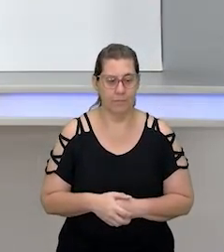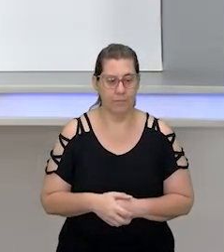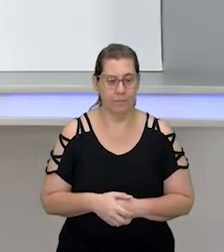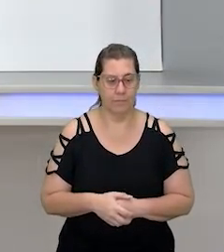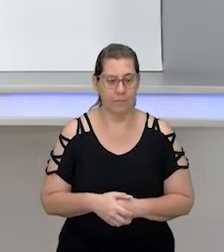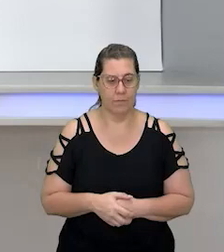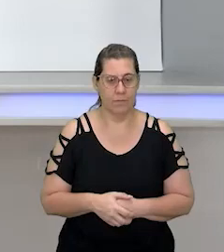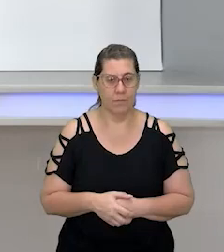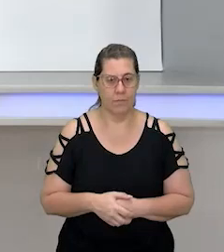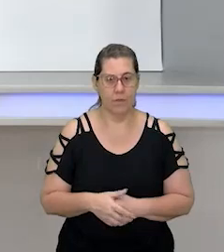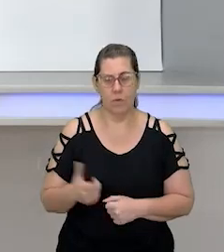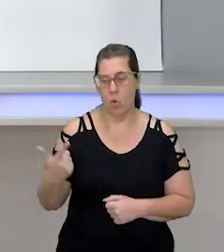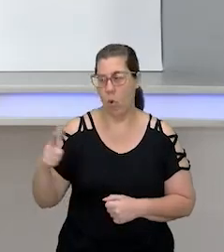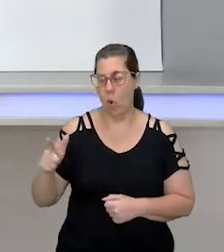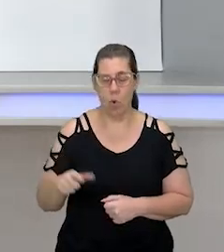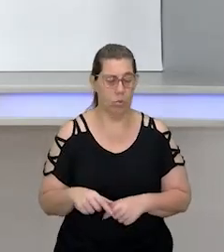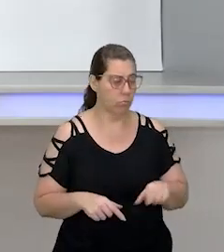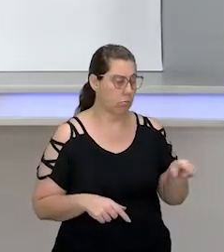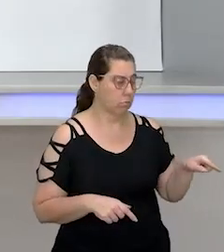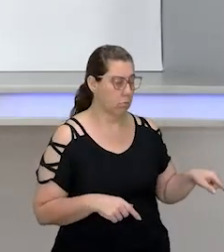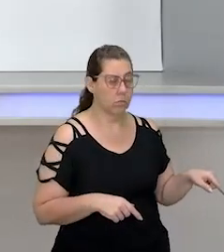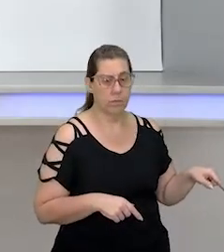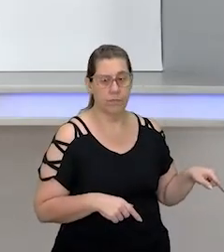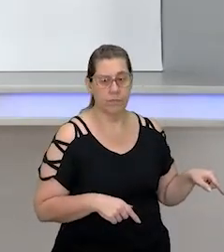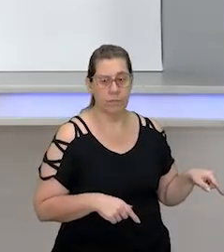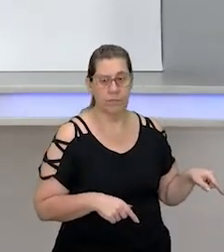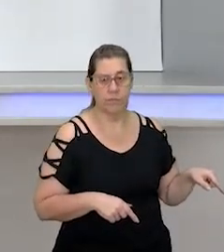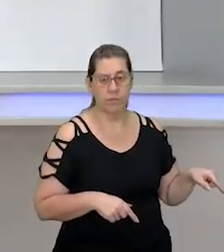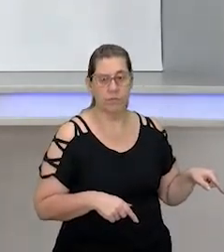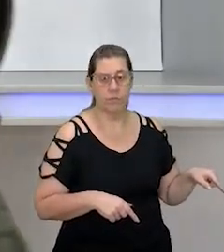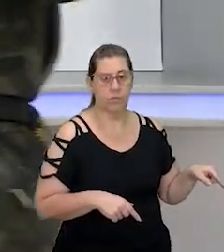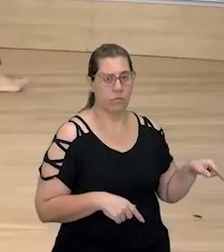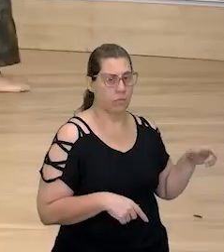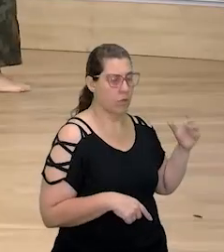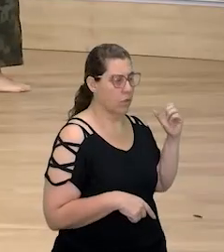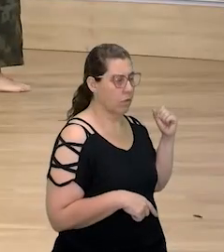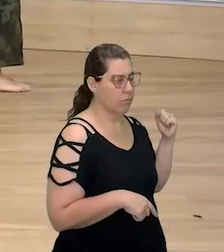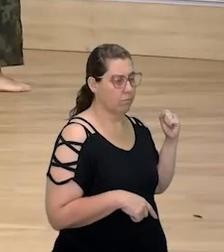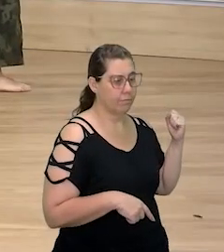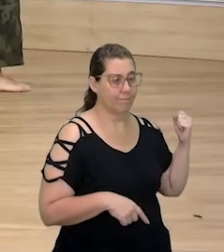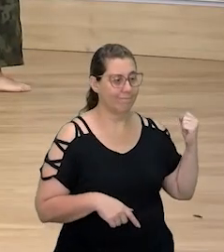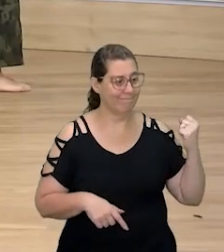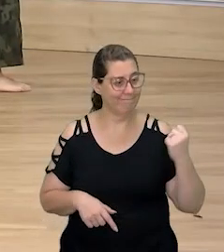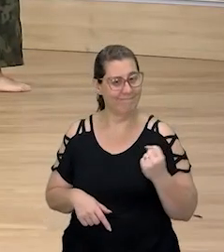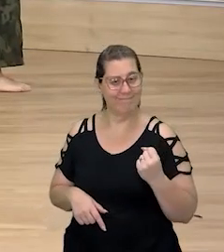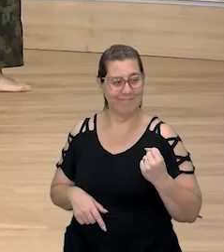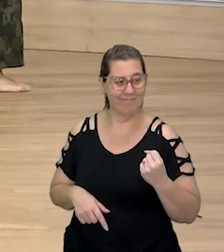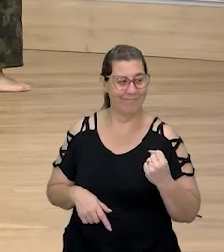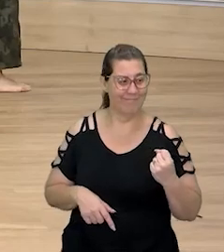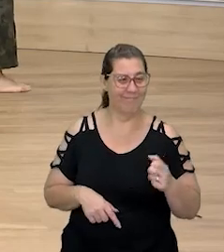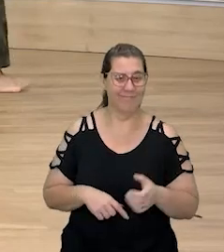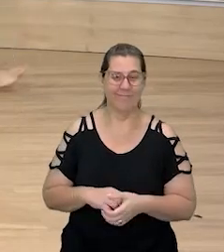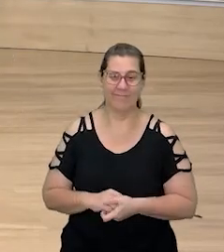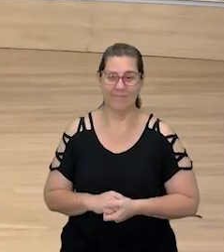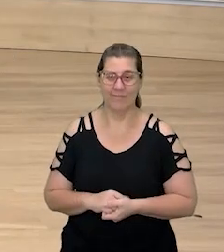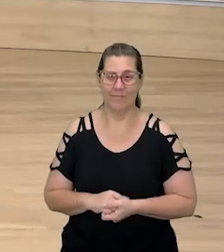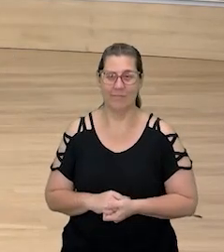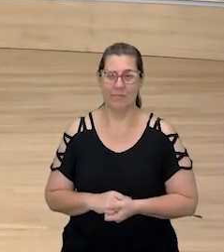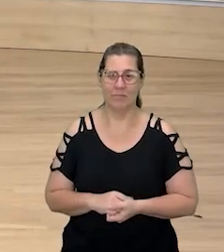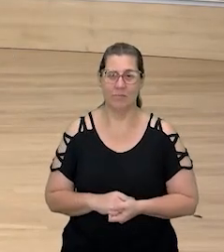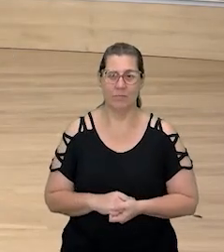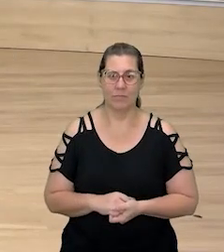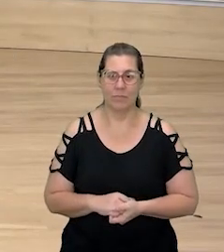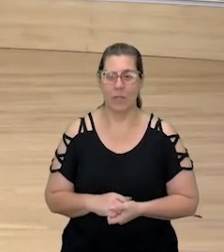outro adversário do meu lado esquerdo. Eu vejo que ele tá vindo, eu venho, dou um soco. Virei, tá